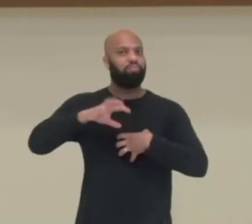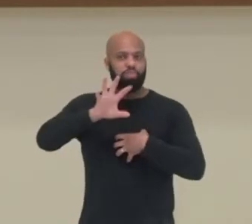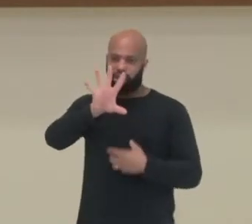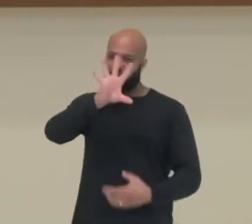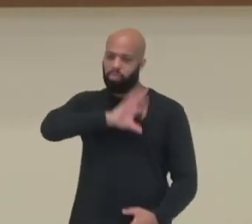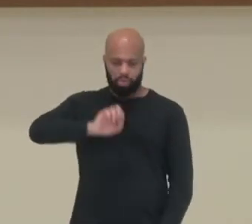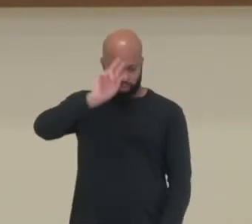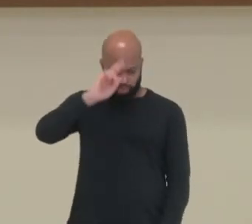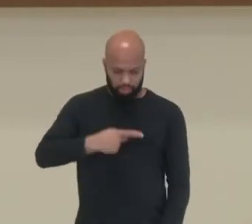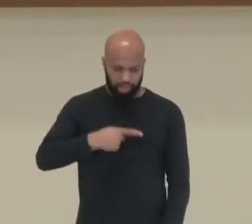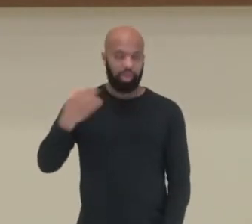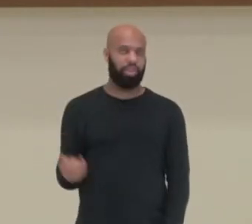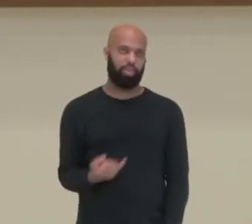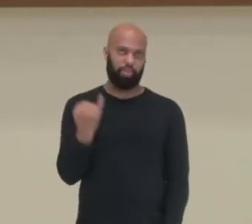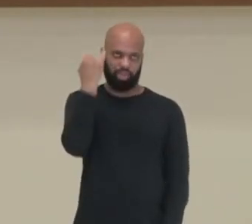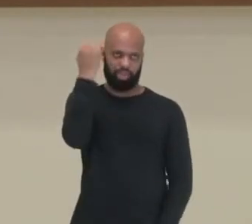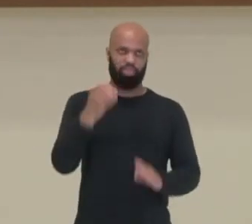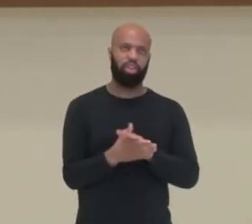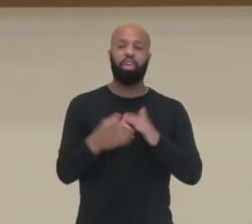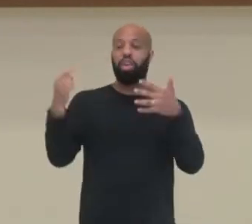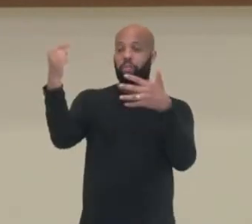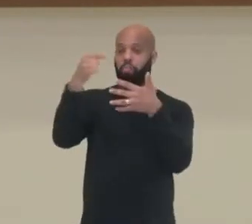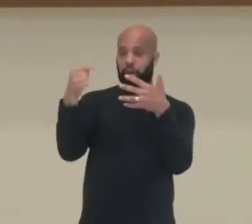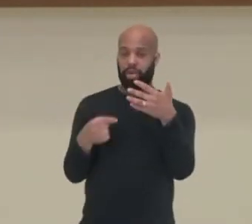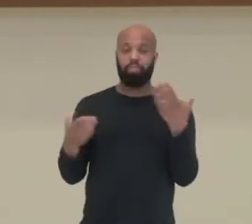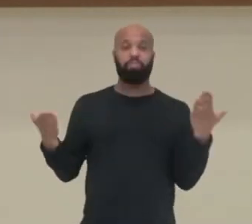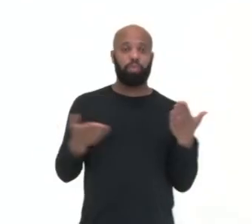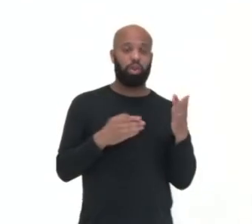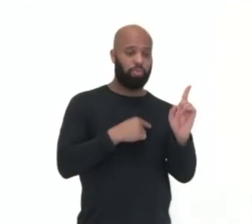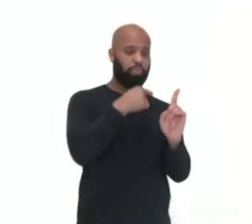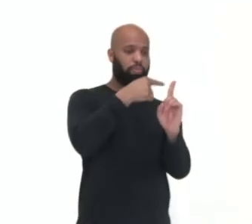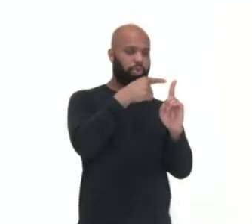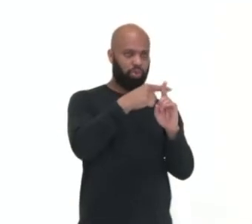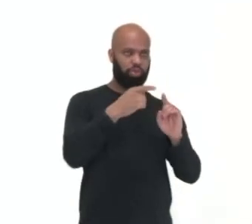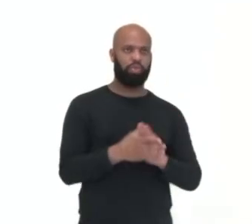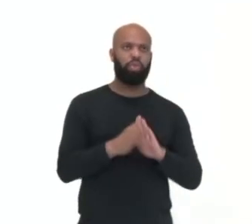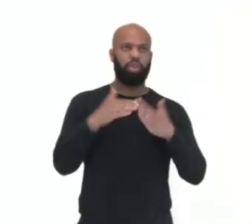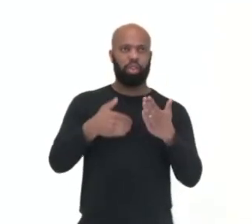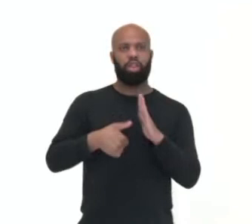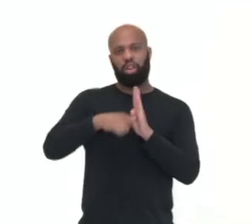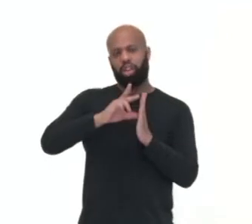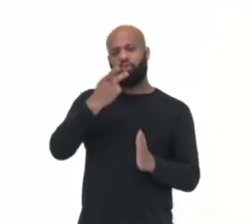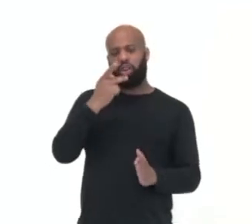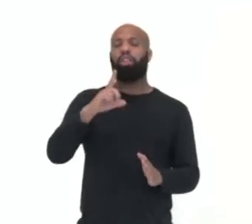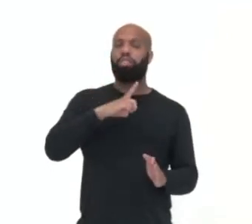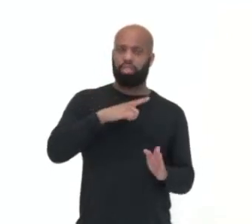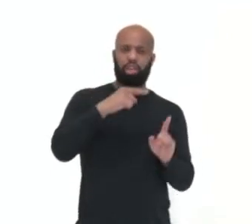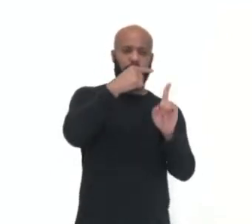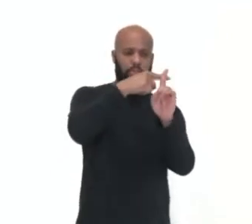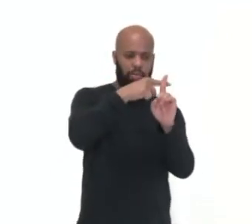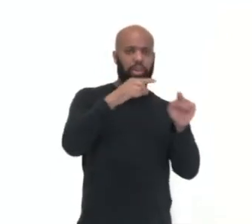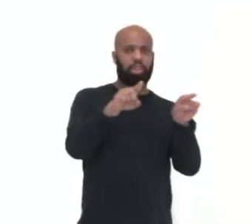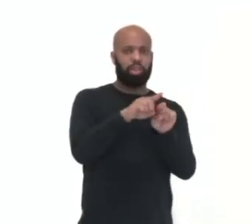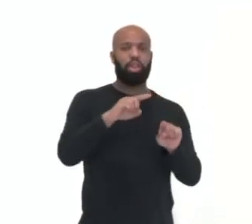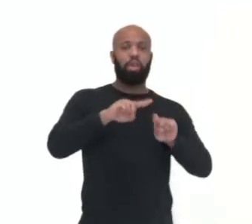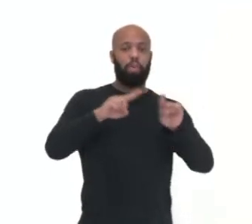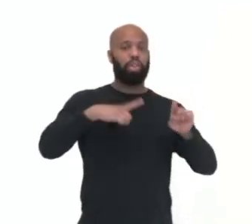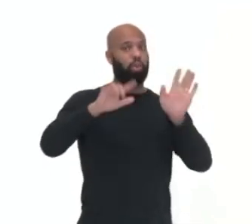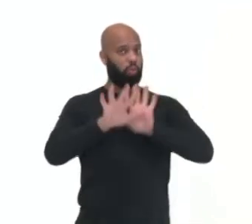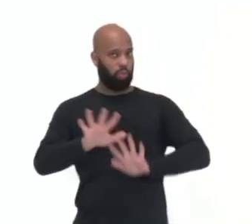é. Aspectos positivos. Então, ó, como eu falei, tem aspectos positivos, mas tem que ser